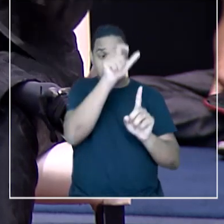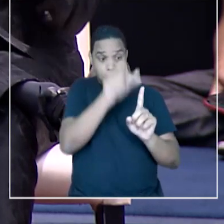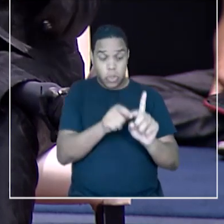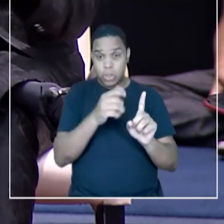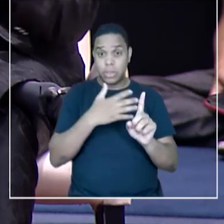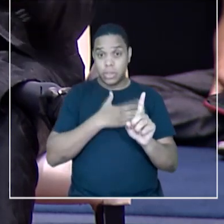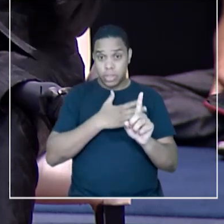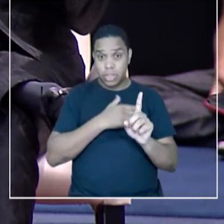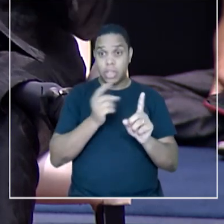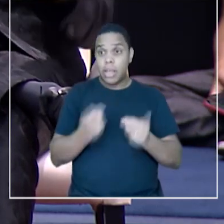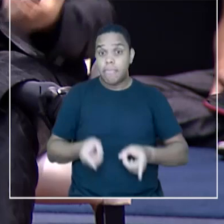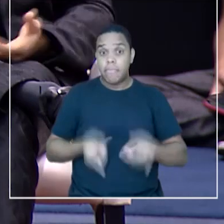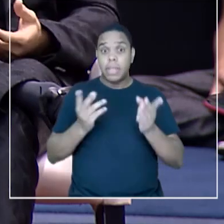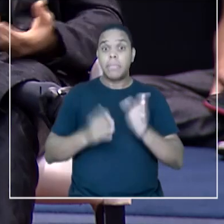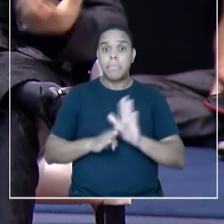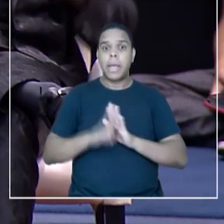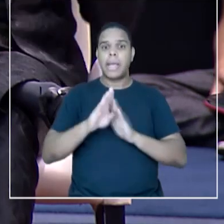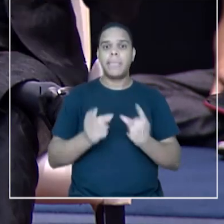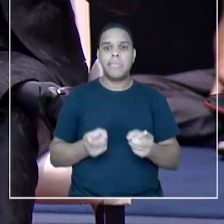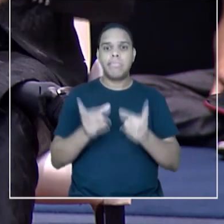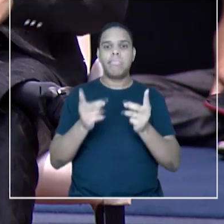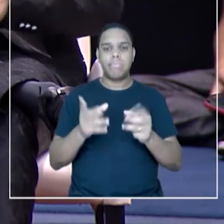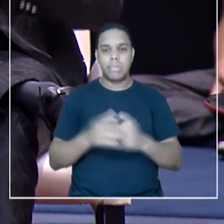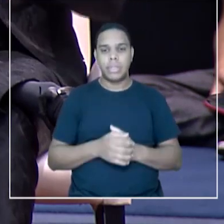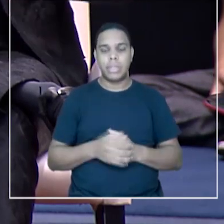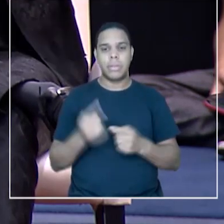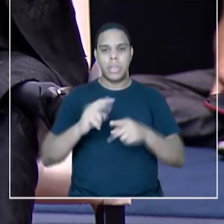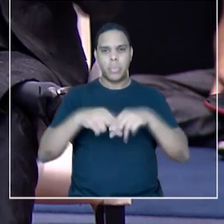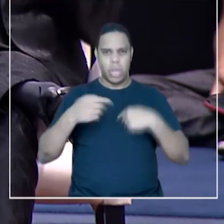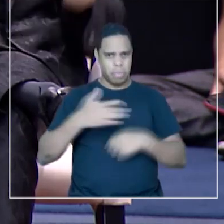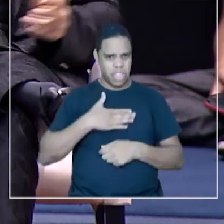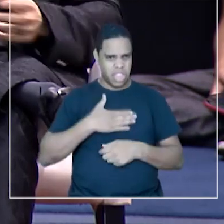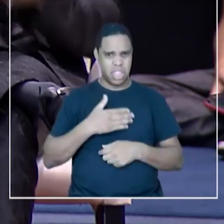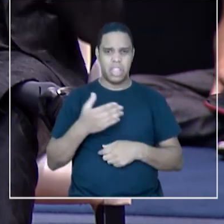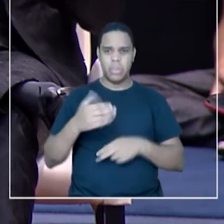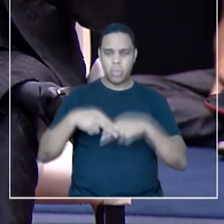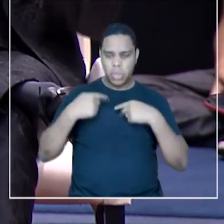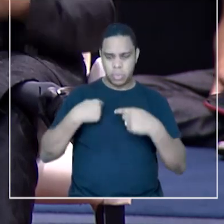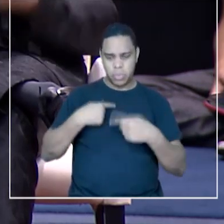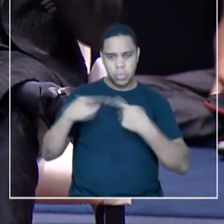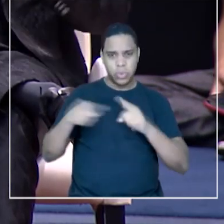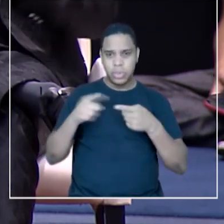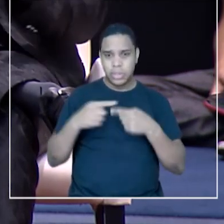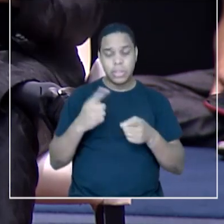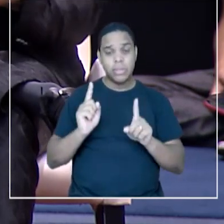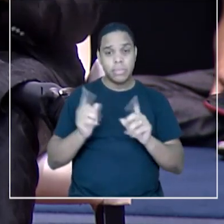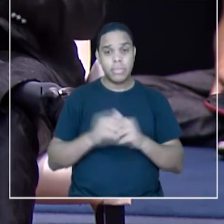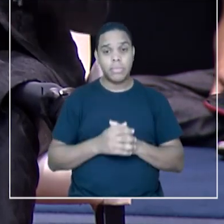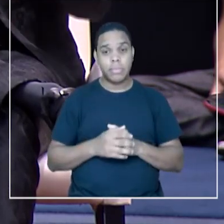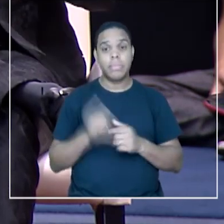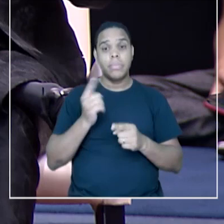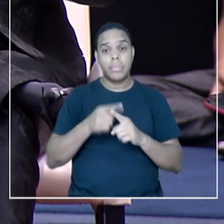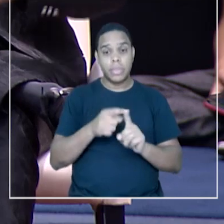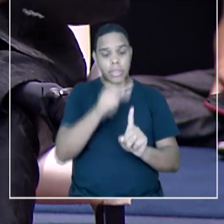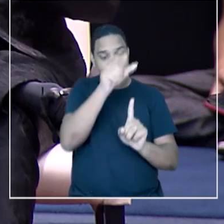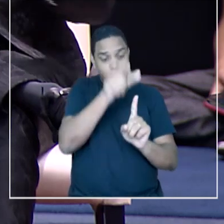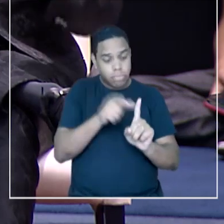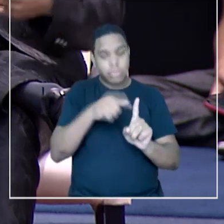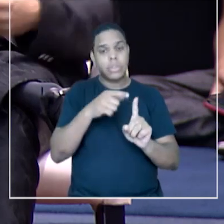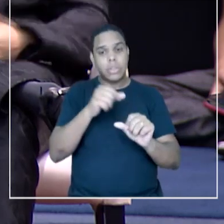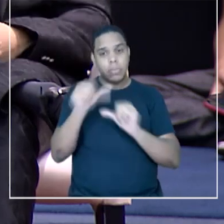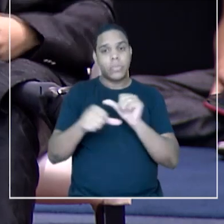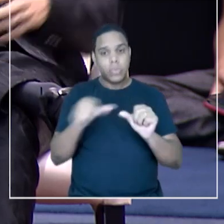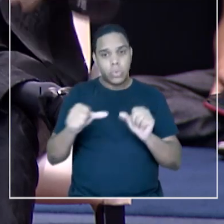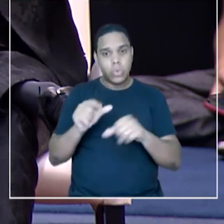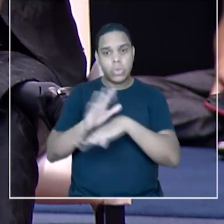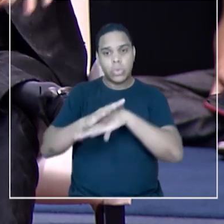mais vendido, o best-seller. E não por causa do Alok, não por causa das minhas músicas, mas por causa desse superpoder que mudou a dinâmica mesmo do